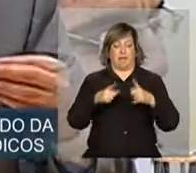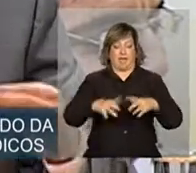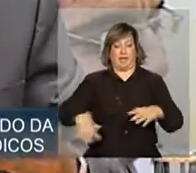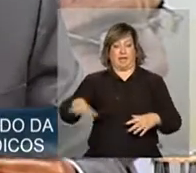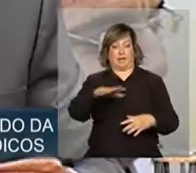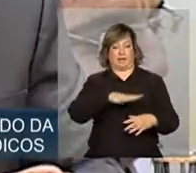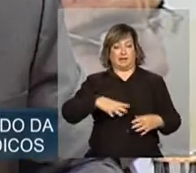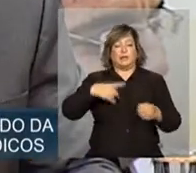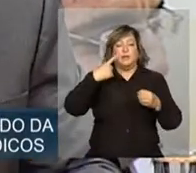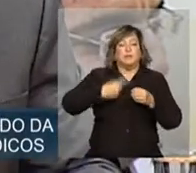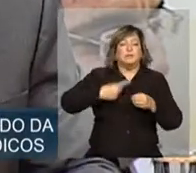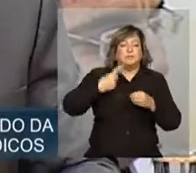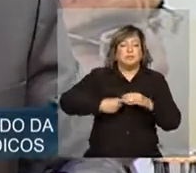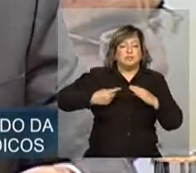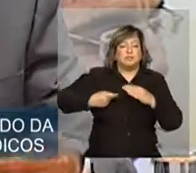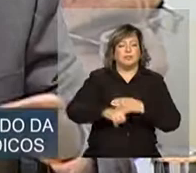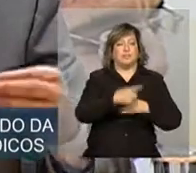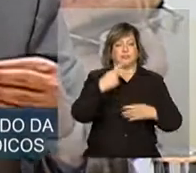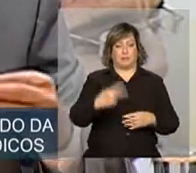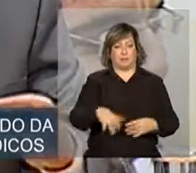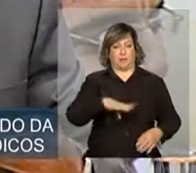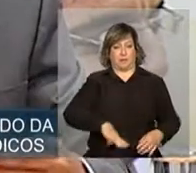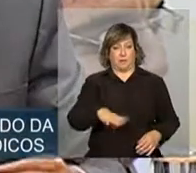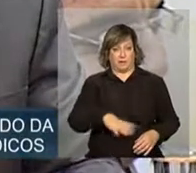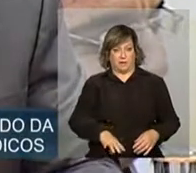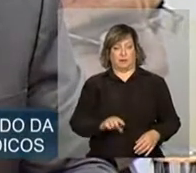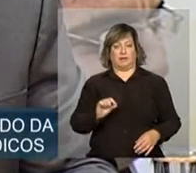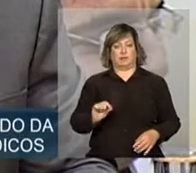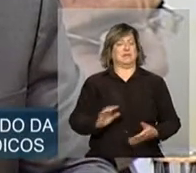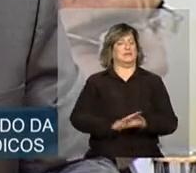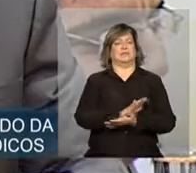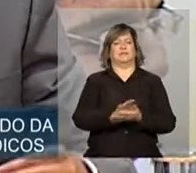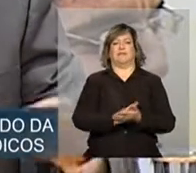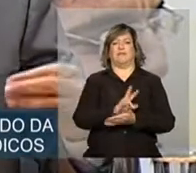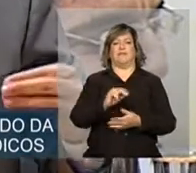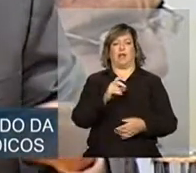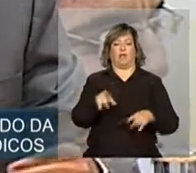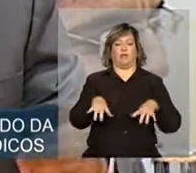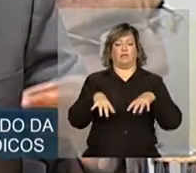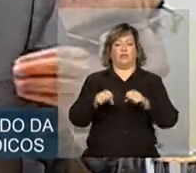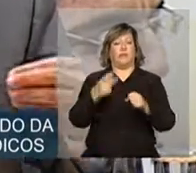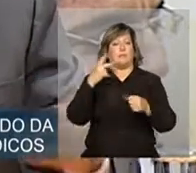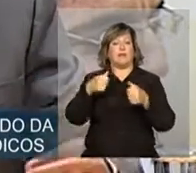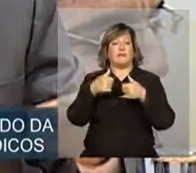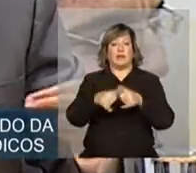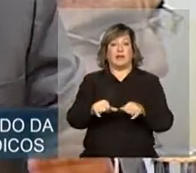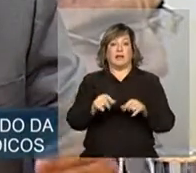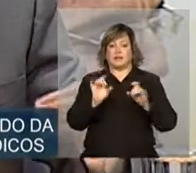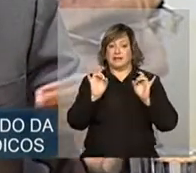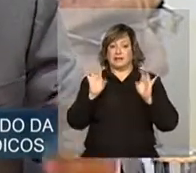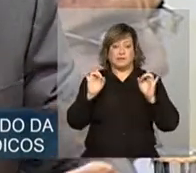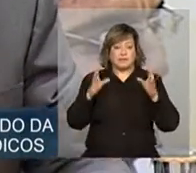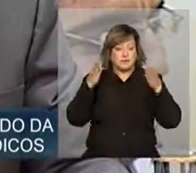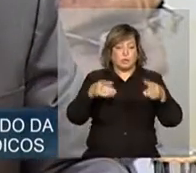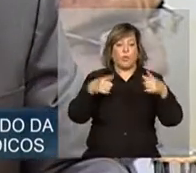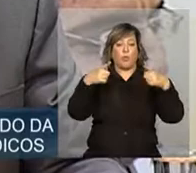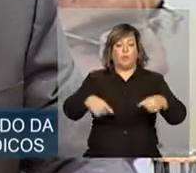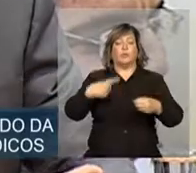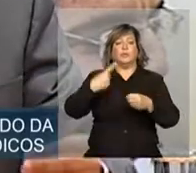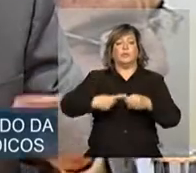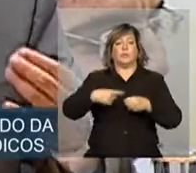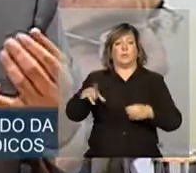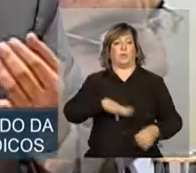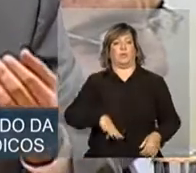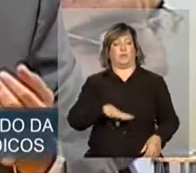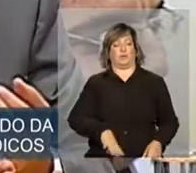sem validação do diploma sem autorização para exercício pleno para ficar com dedicação exclusiva área rural de